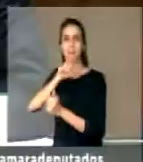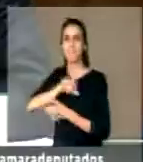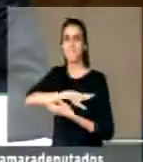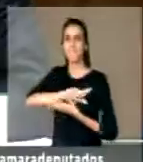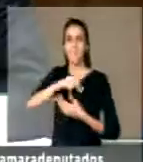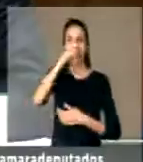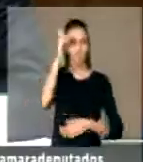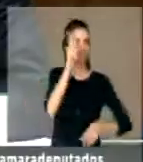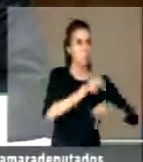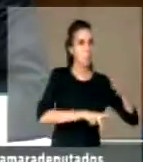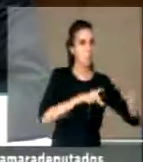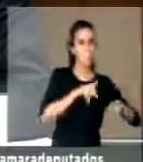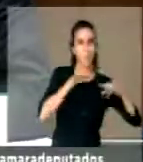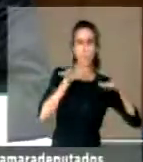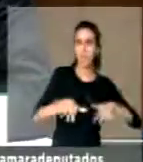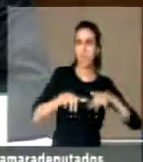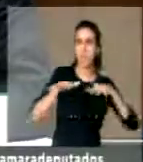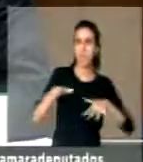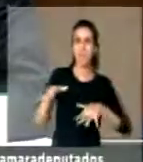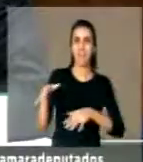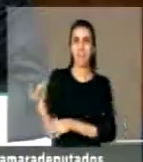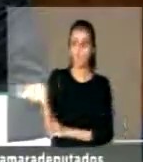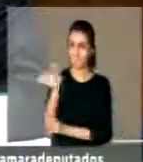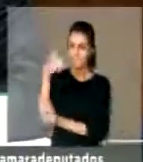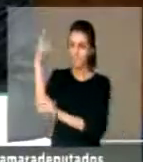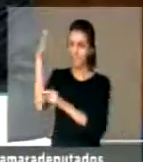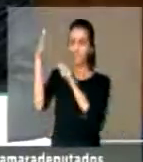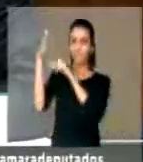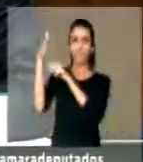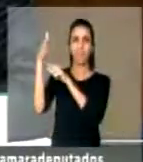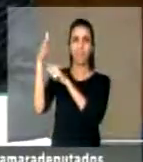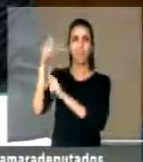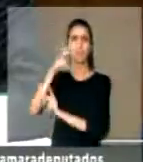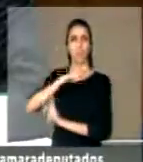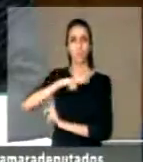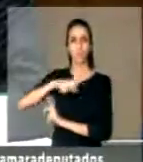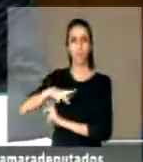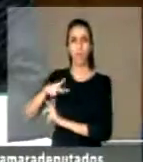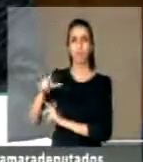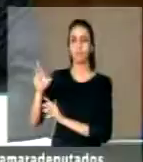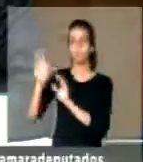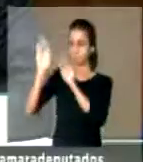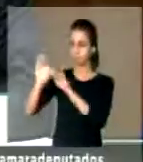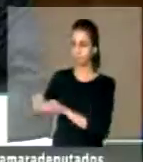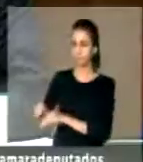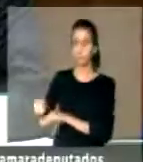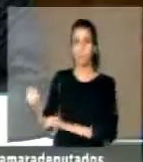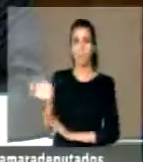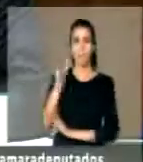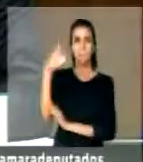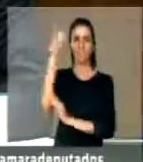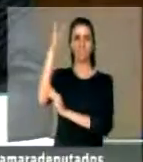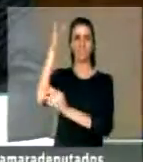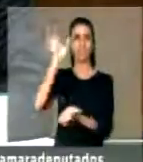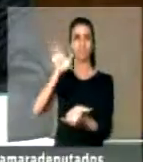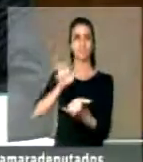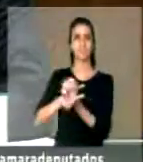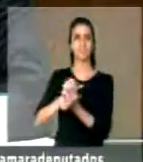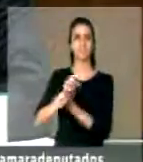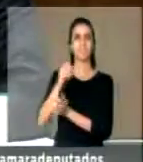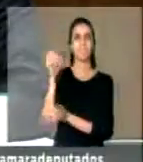exaltados derreia a bandeira de Portugal e hasteia a bandeira da República em 3 de maio